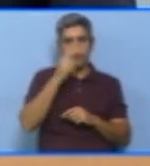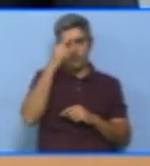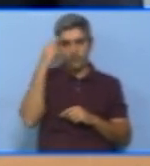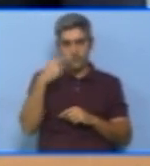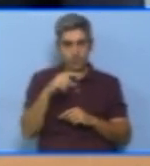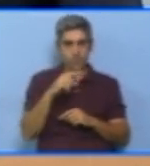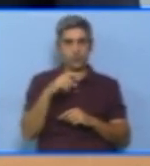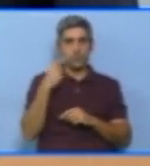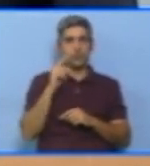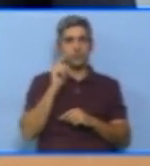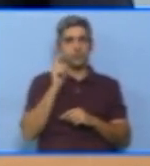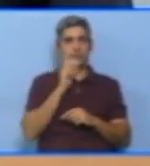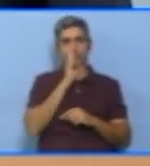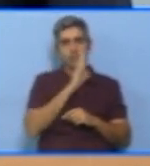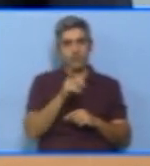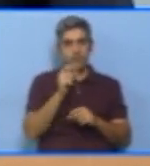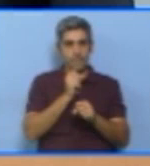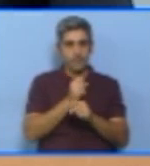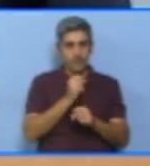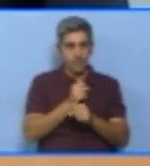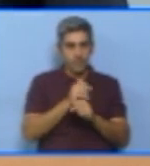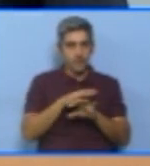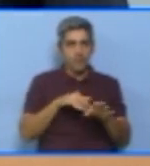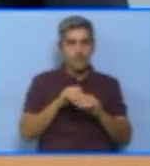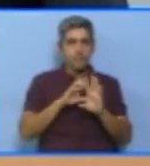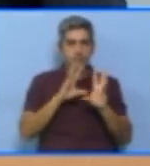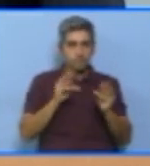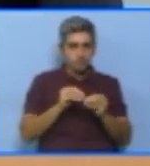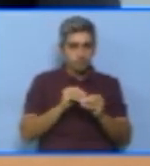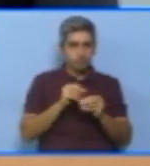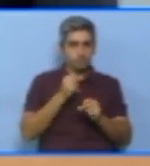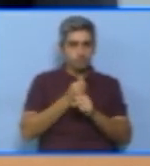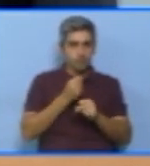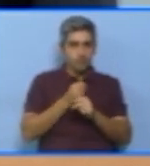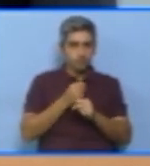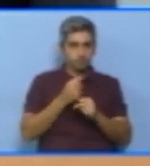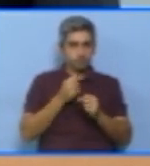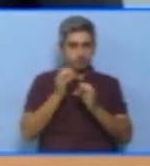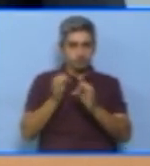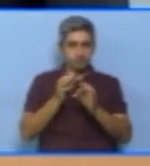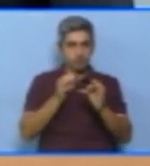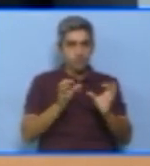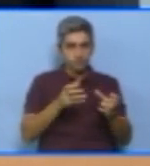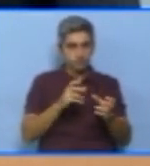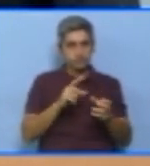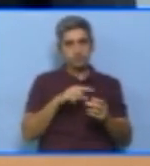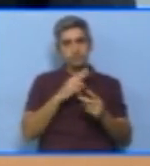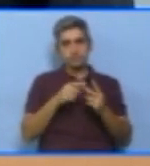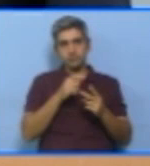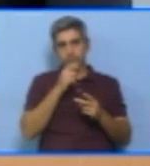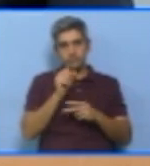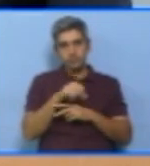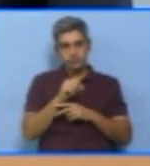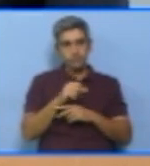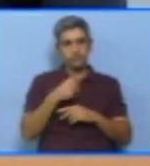dificuldades e depois, quando chegam ao terreno, trabalham, fazem tudo para servirem a comunidade, e os outros que prometem que, sim